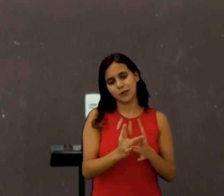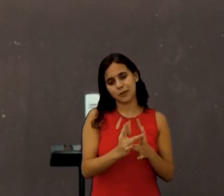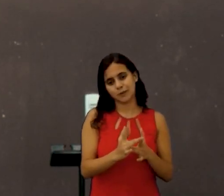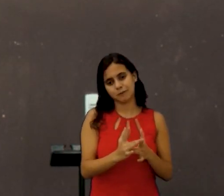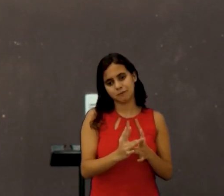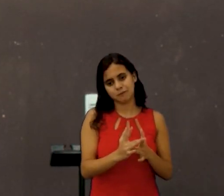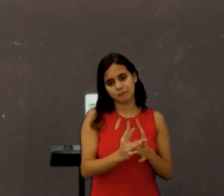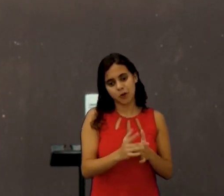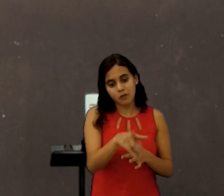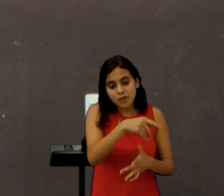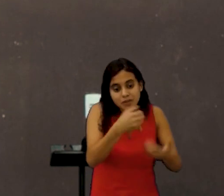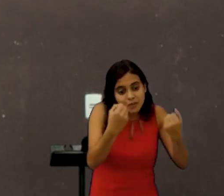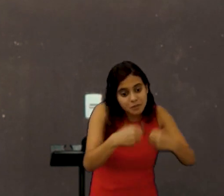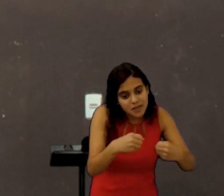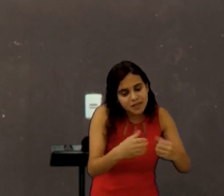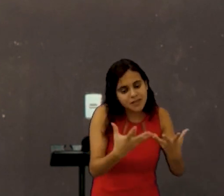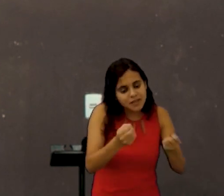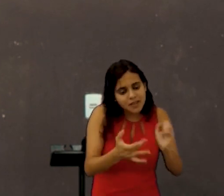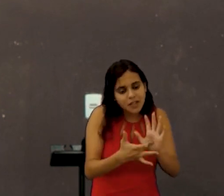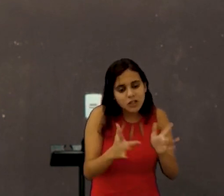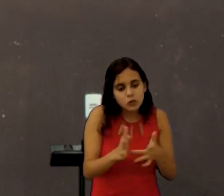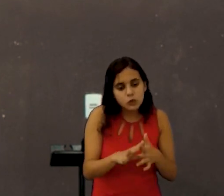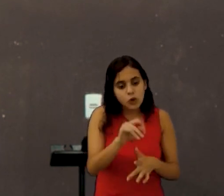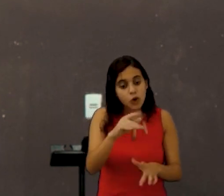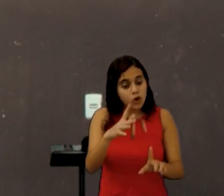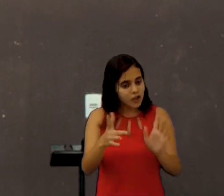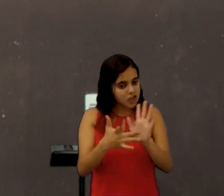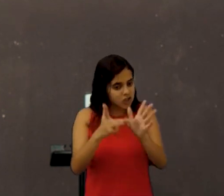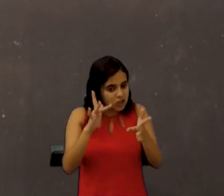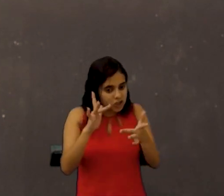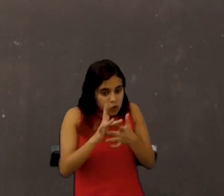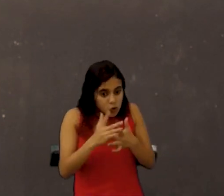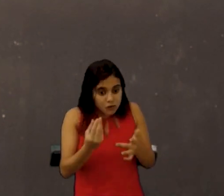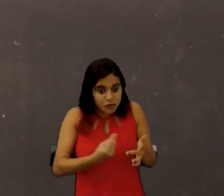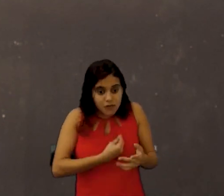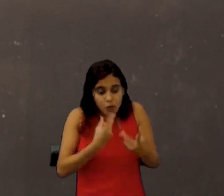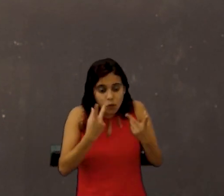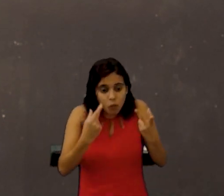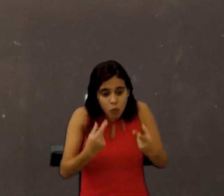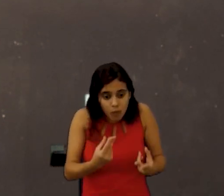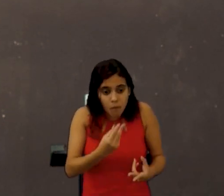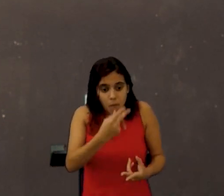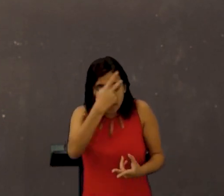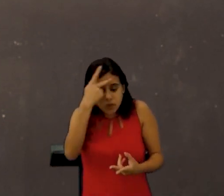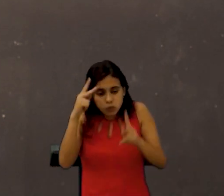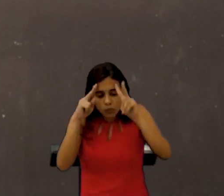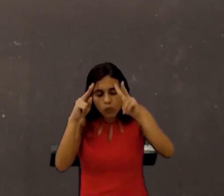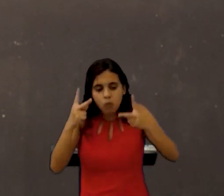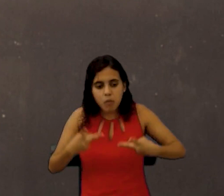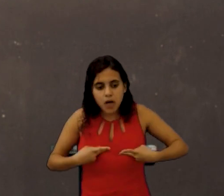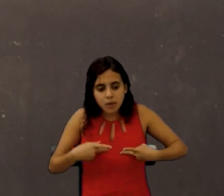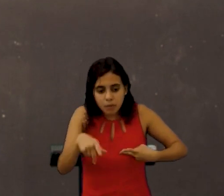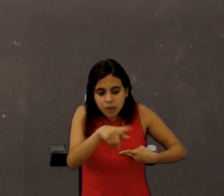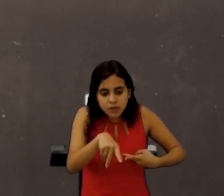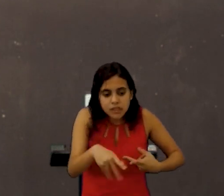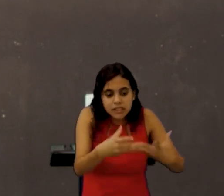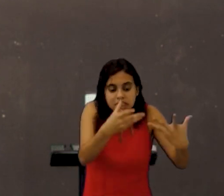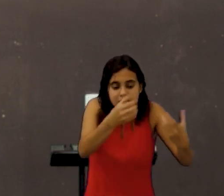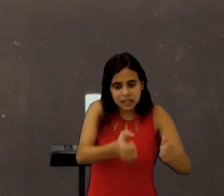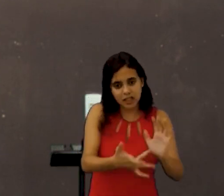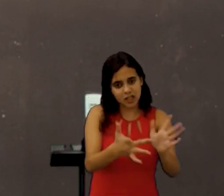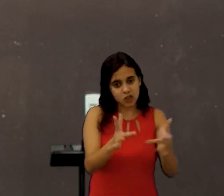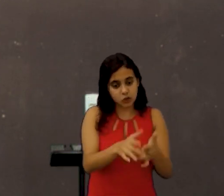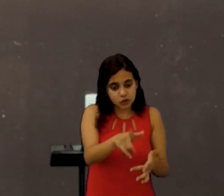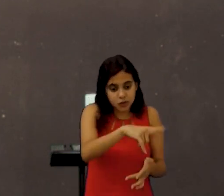Deus o fez pecado por nós, para que nele fôssemos feitos justiça de Deus.